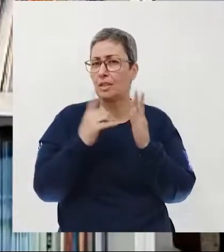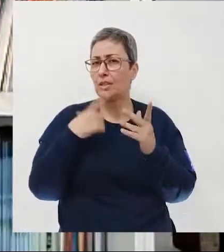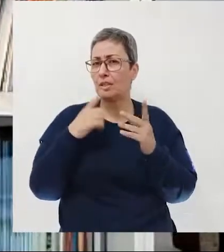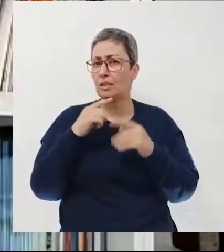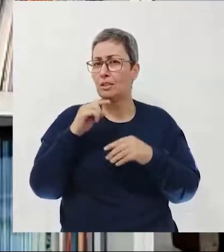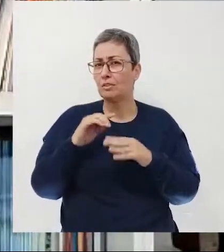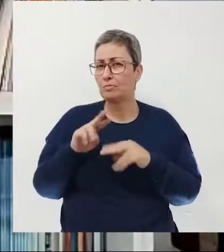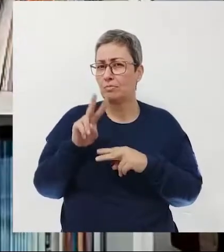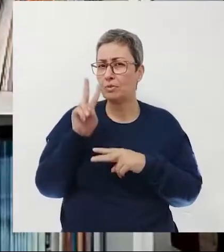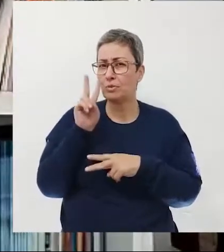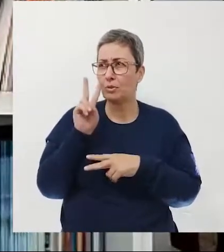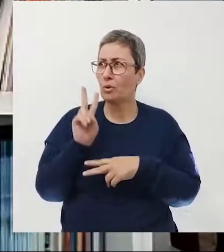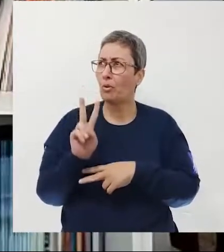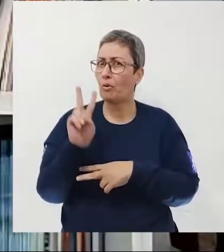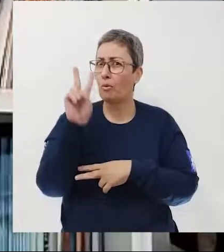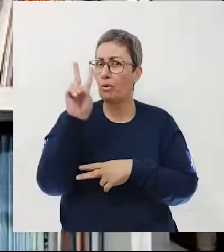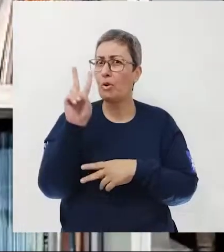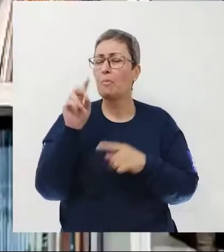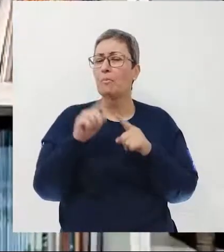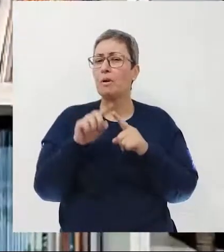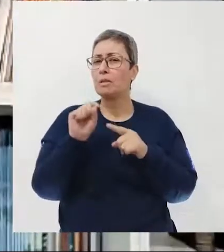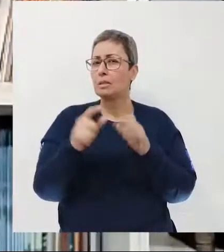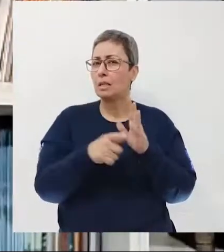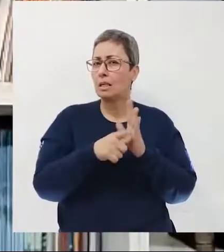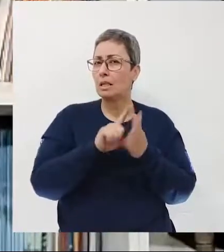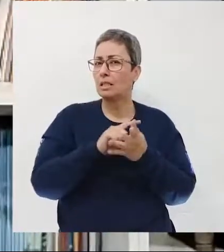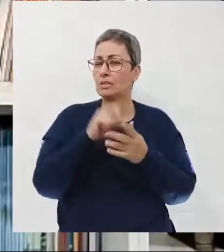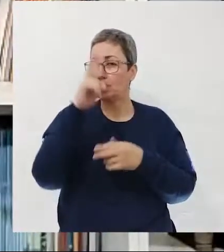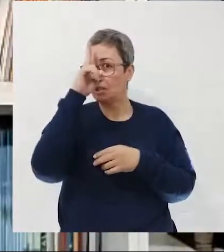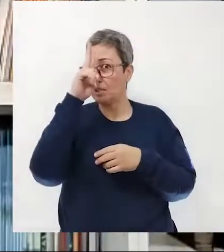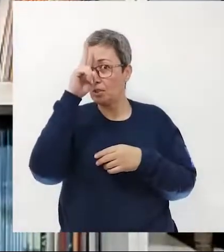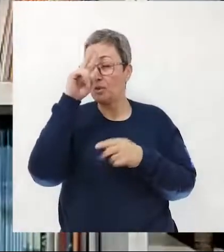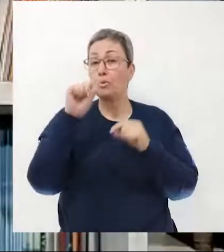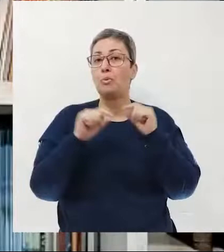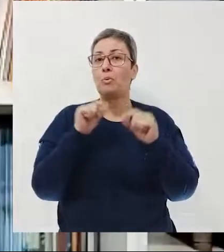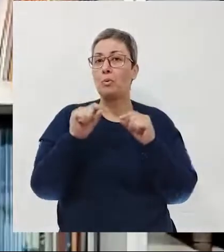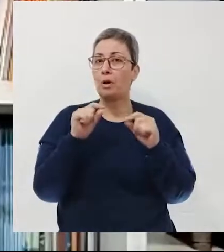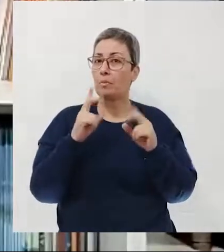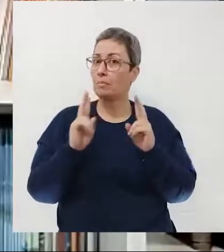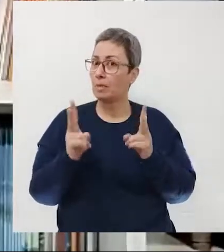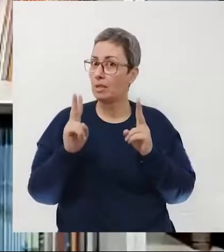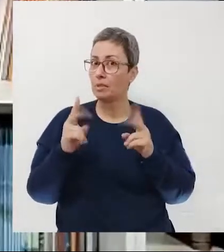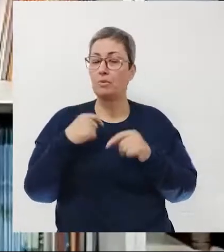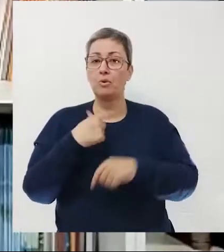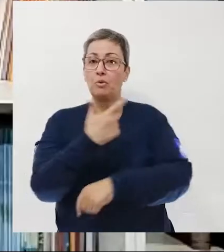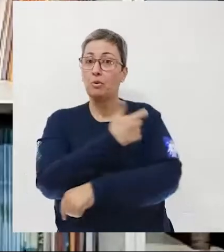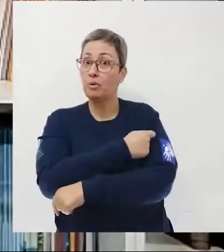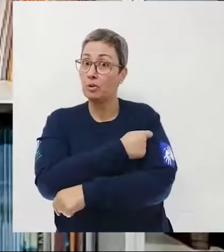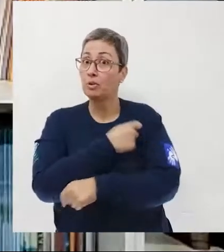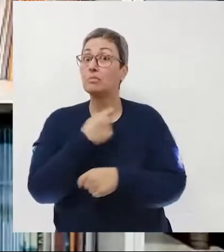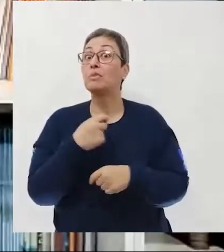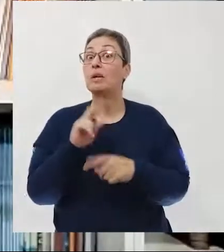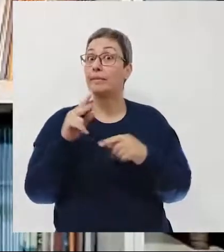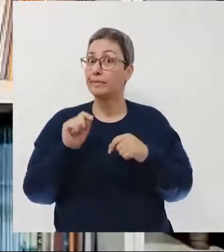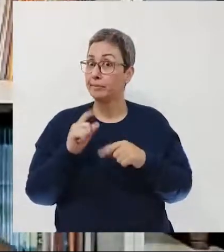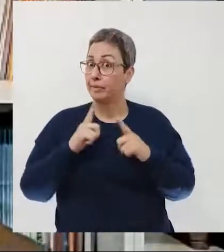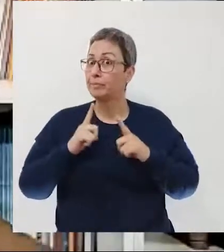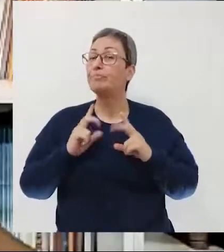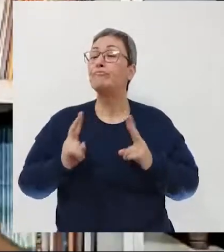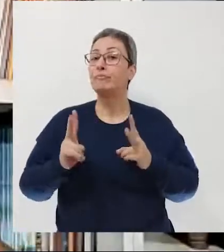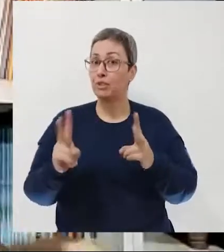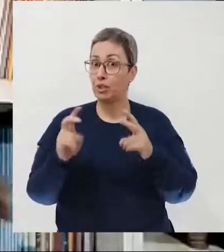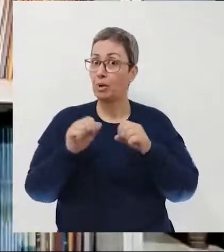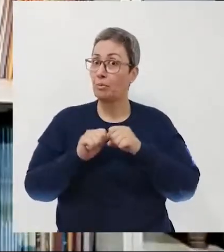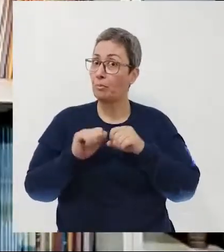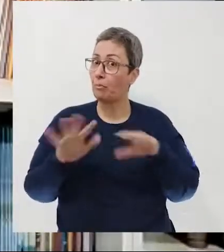visão vertical. Mas antes disso, lembrando que, mesmo com vacina, ainda estamos em